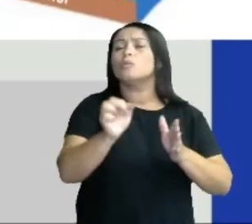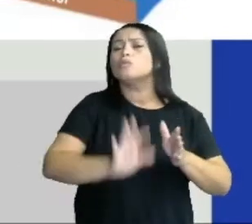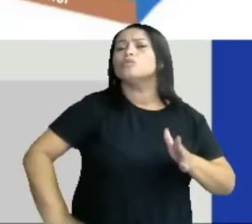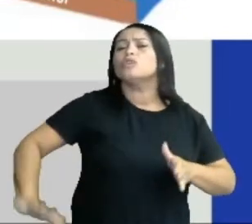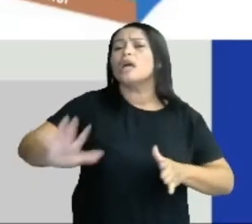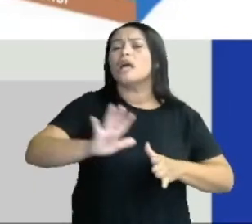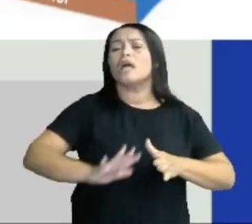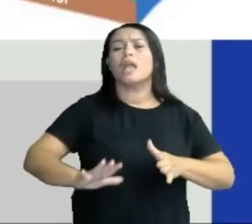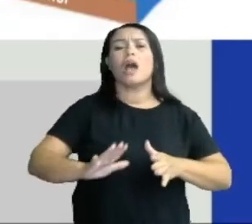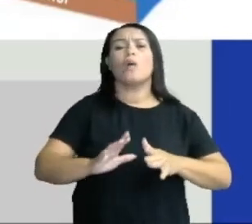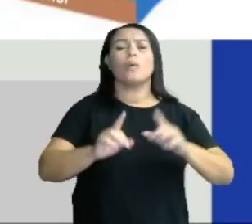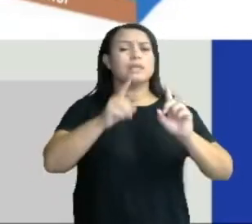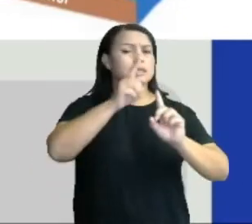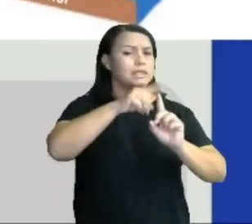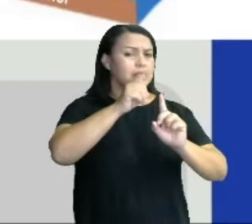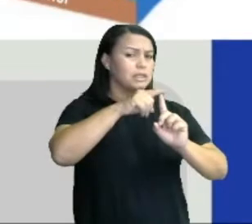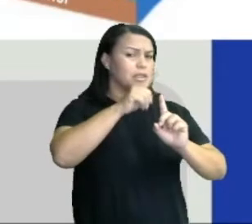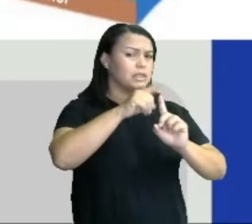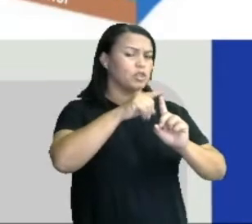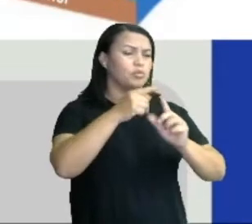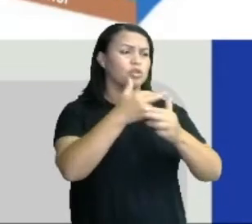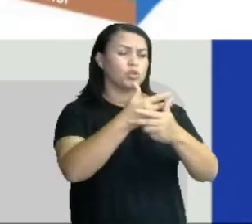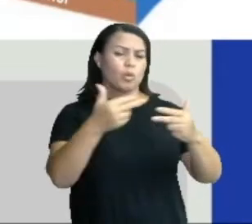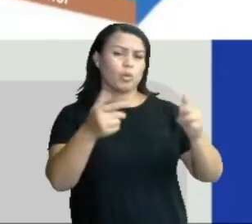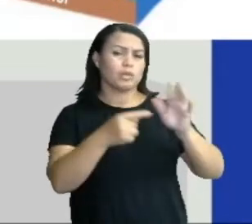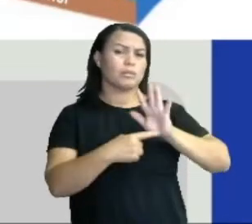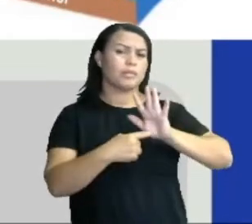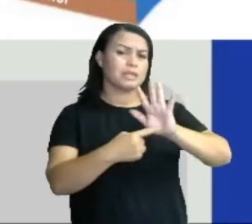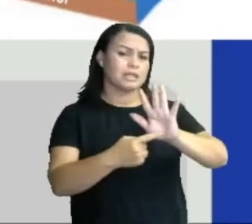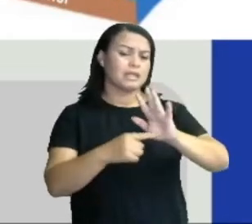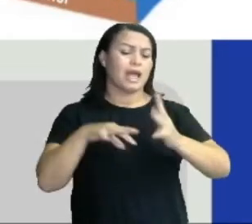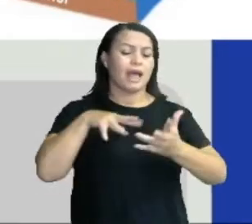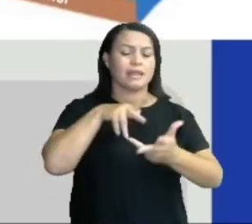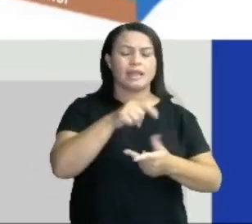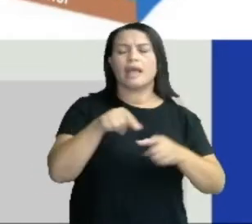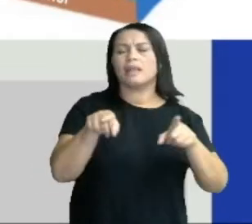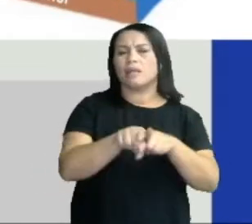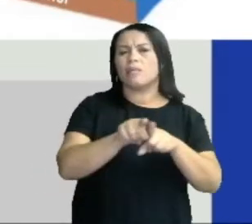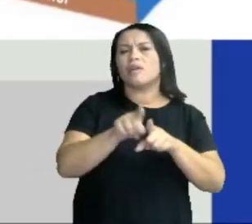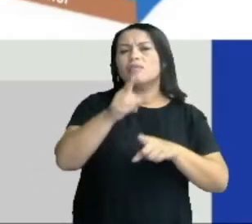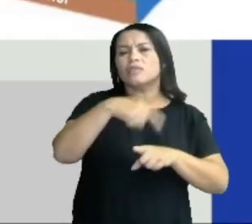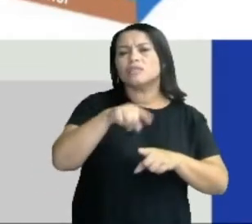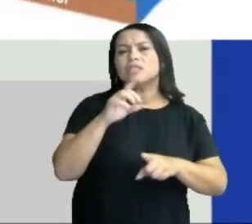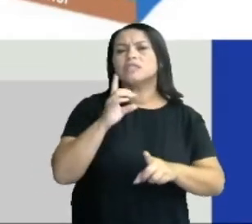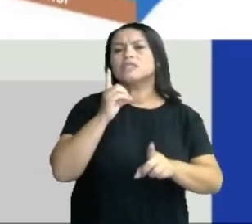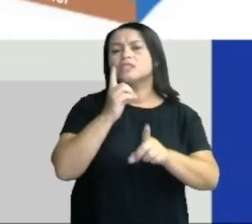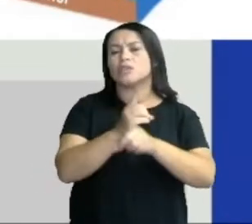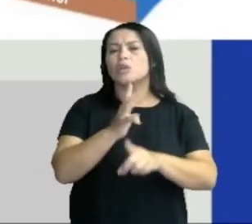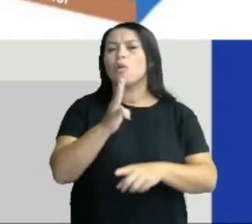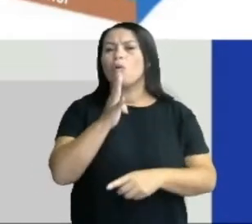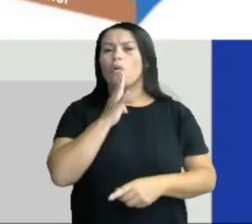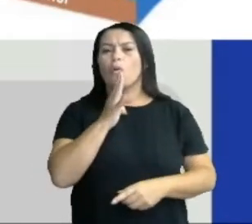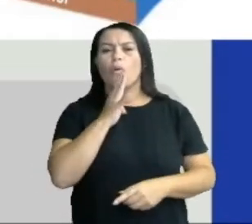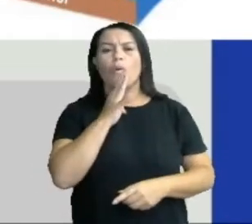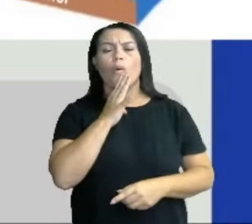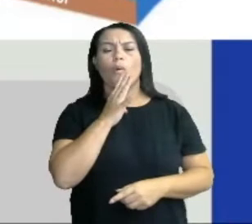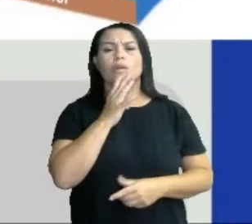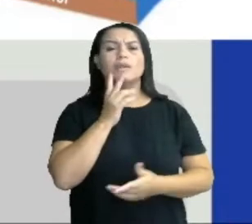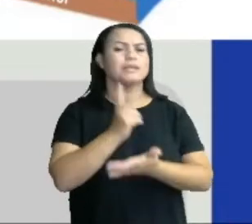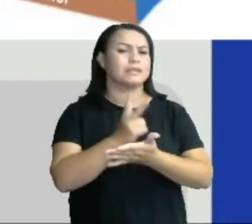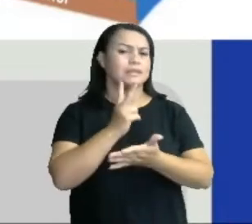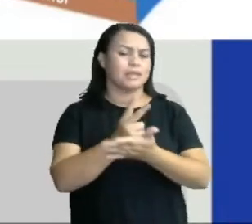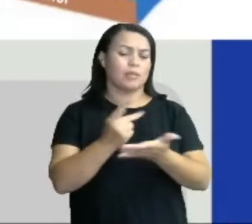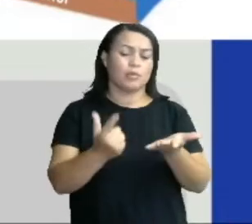tipo de elemento, ou seja, de forma de representar a Terra, também vocês encontram com muita frequência nos livros